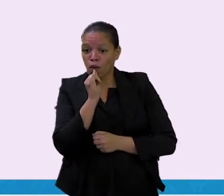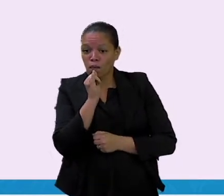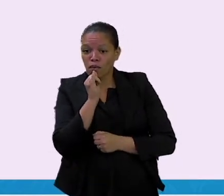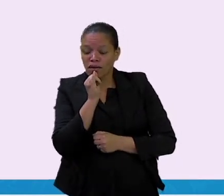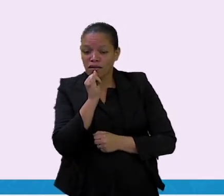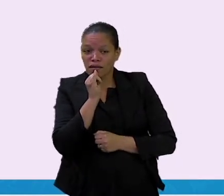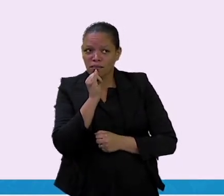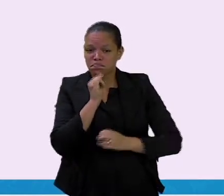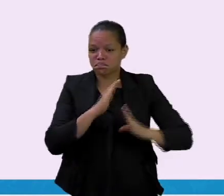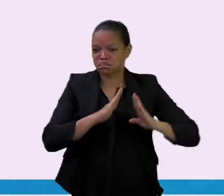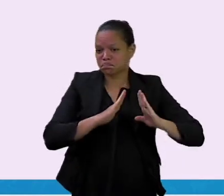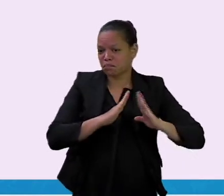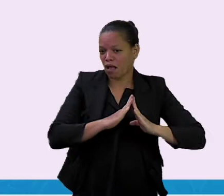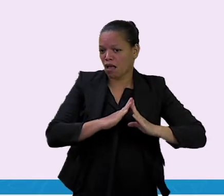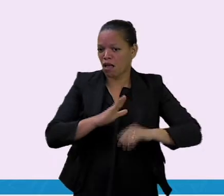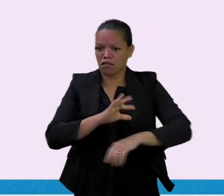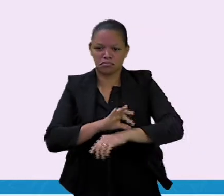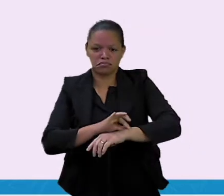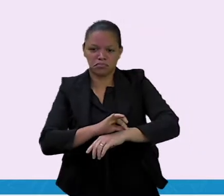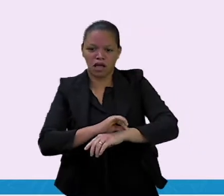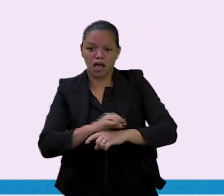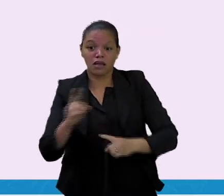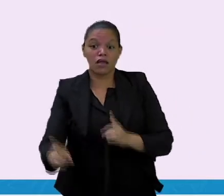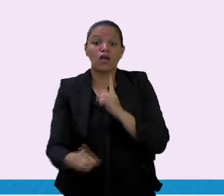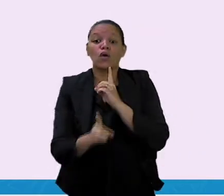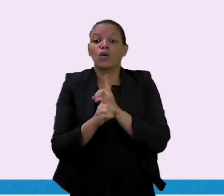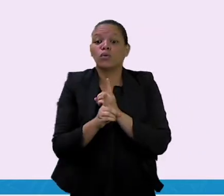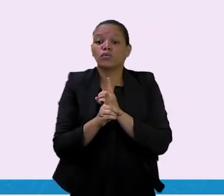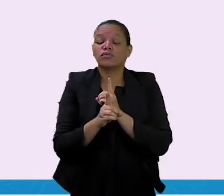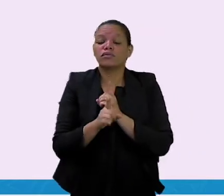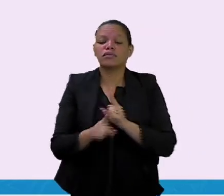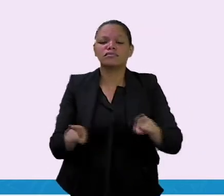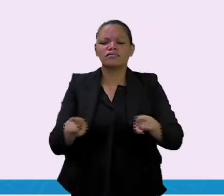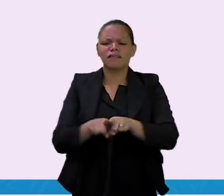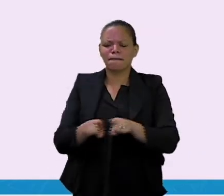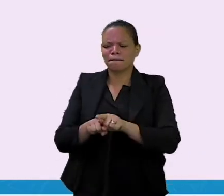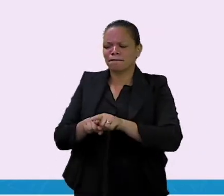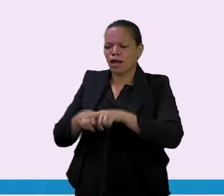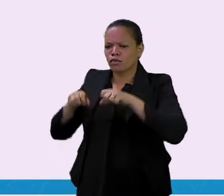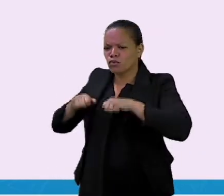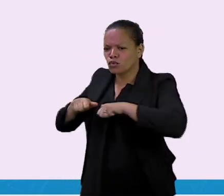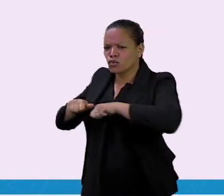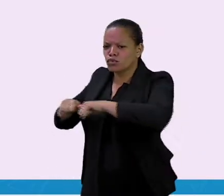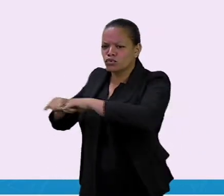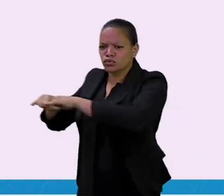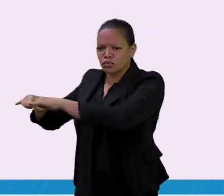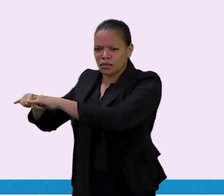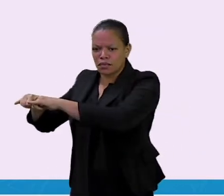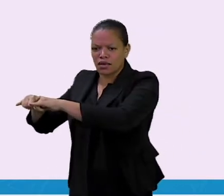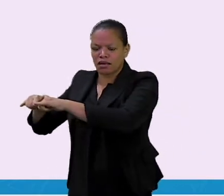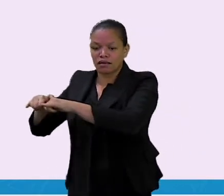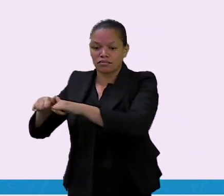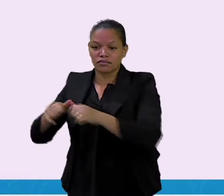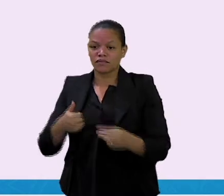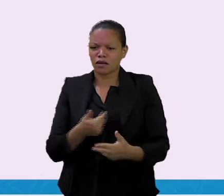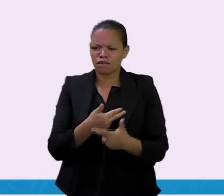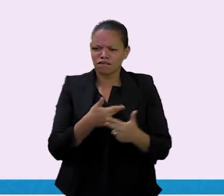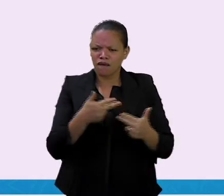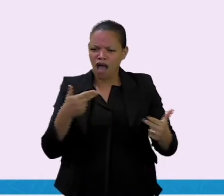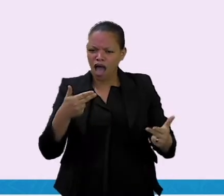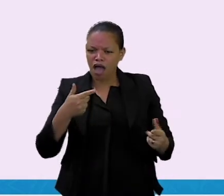supermercados. Então, cada instrumento deste aqui serve para fazer a medida de